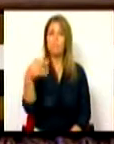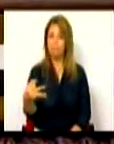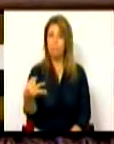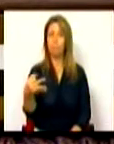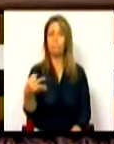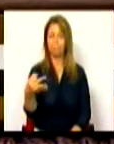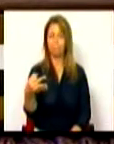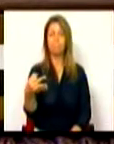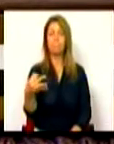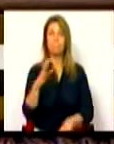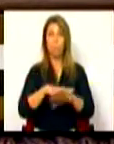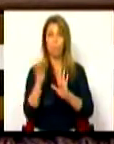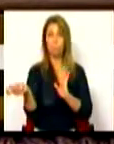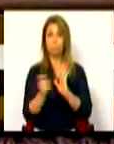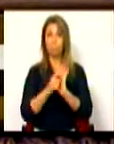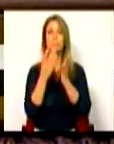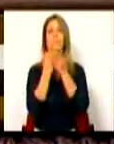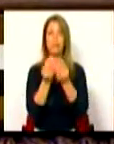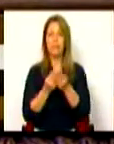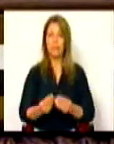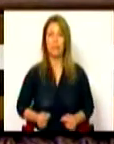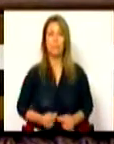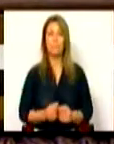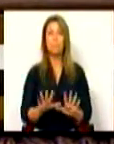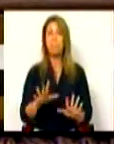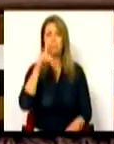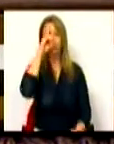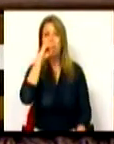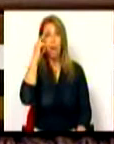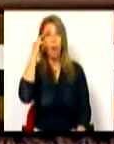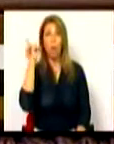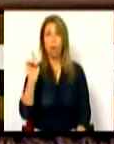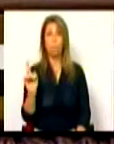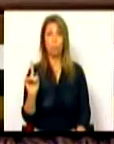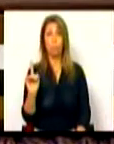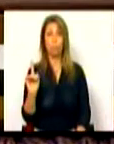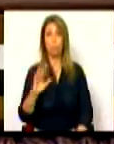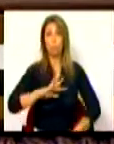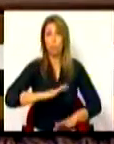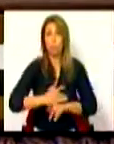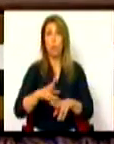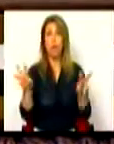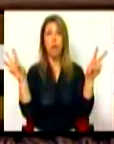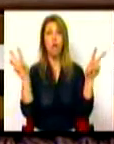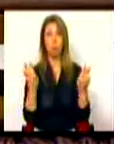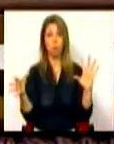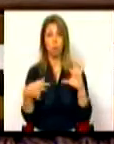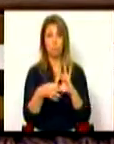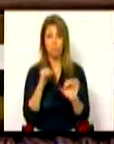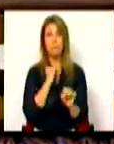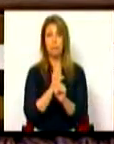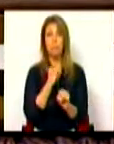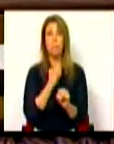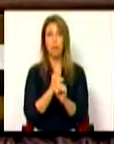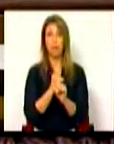Português o agendamento desta matéria. Não me lembro de nenhum outro assunto relativo ao trabalho